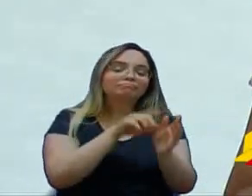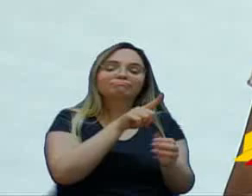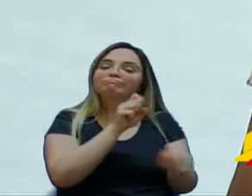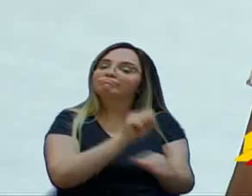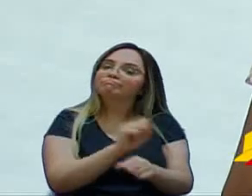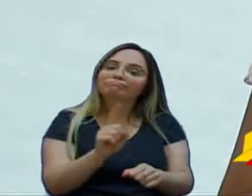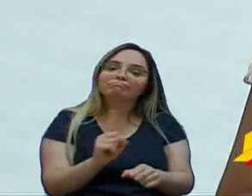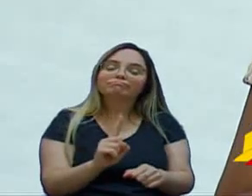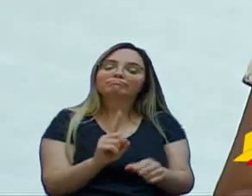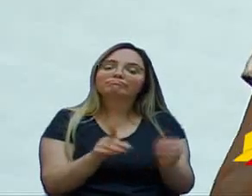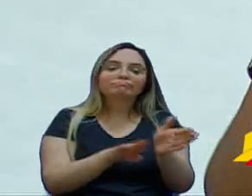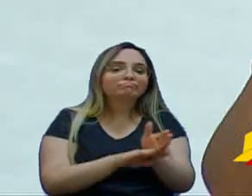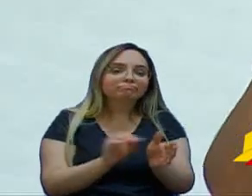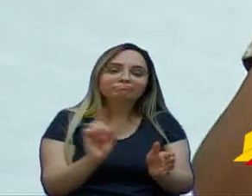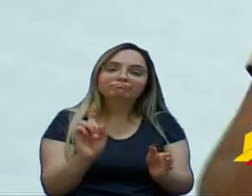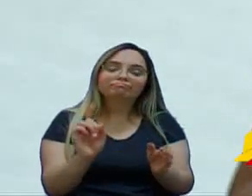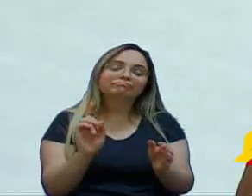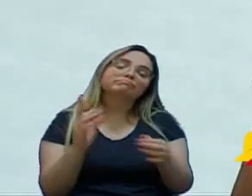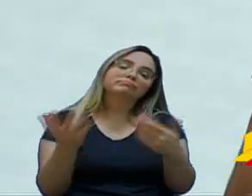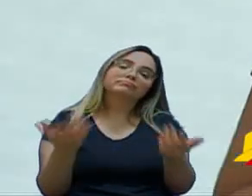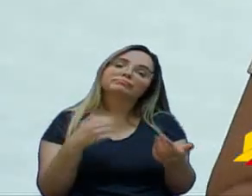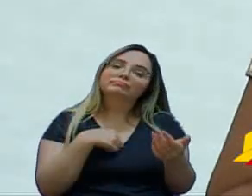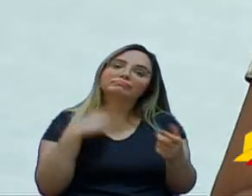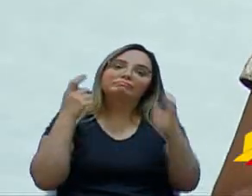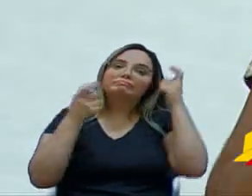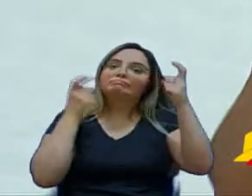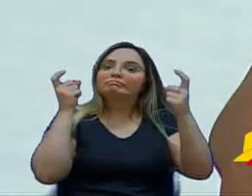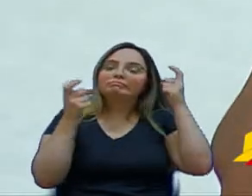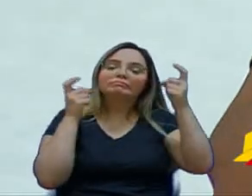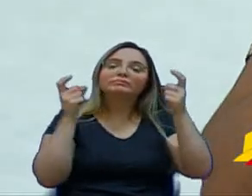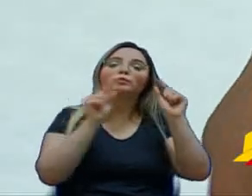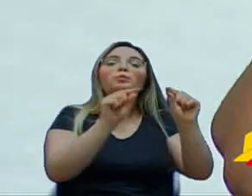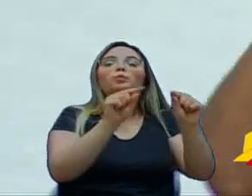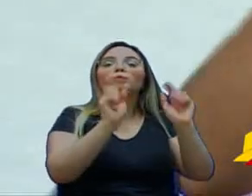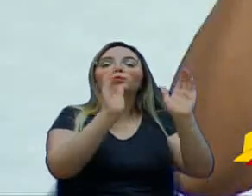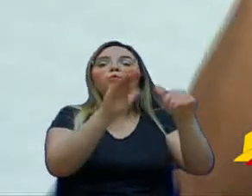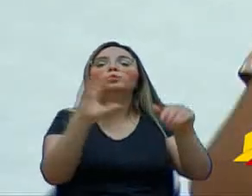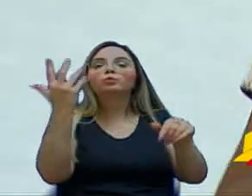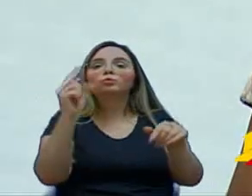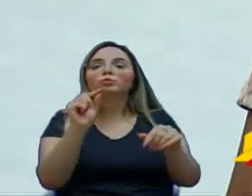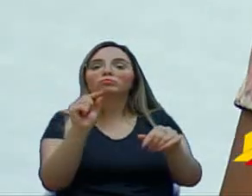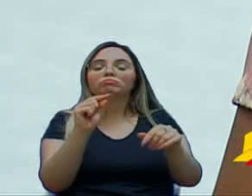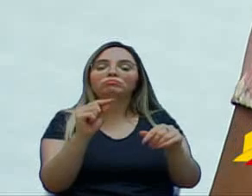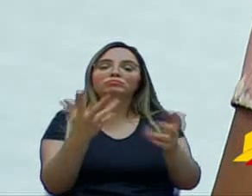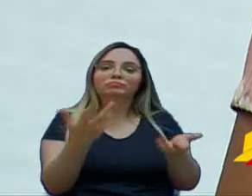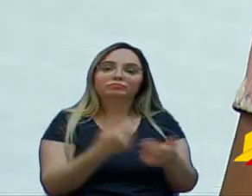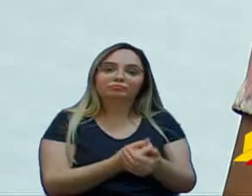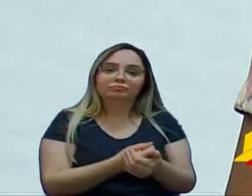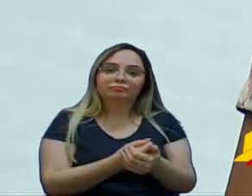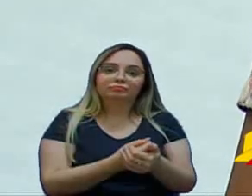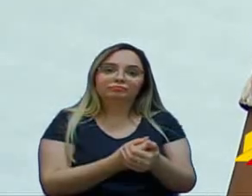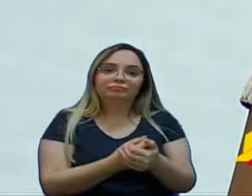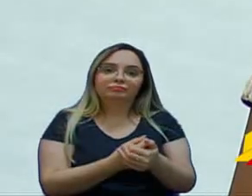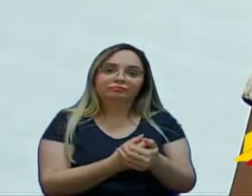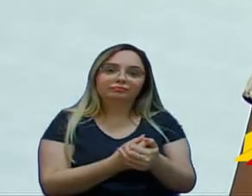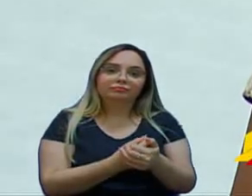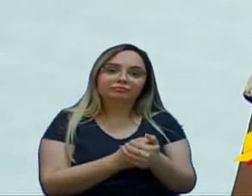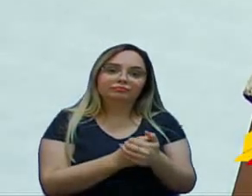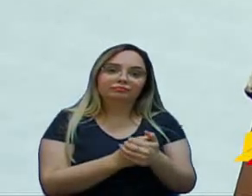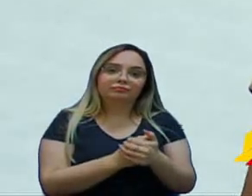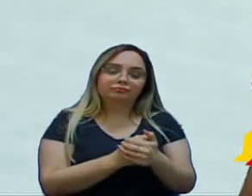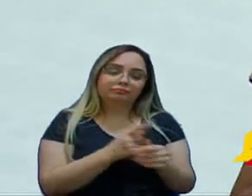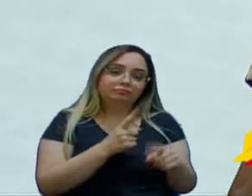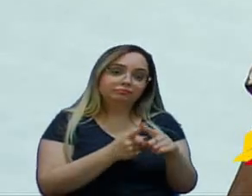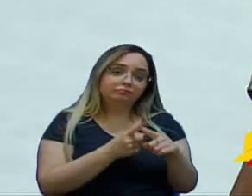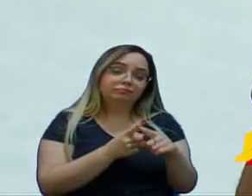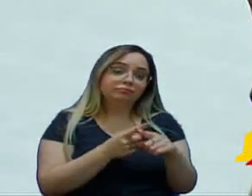não parou. Então, assim, eu fiquei muito preocupada. O que seria e onde iria parar aquela criança especial?